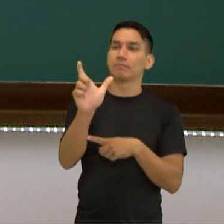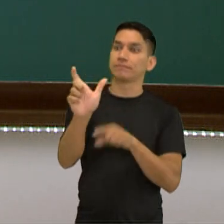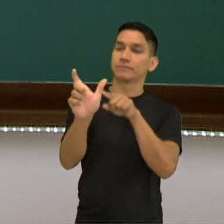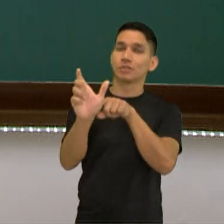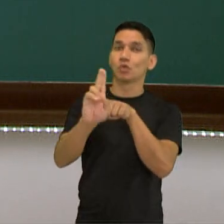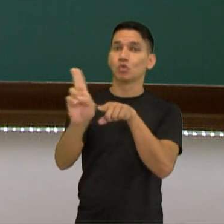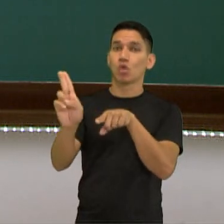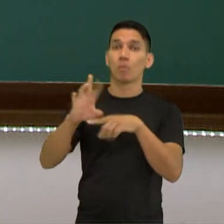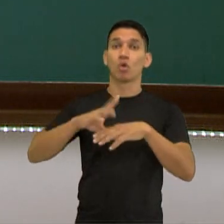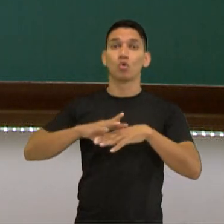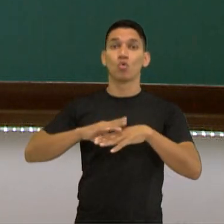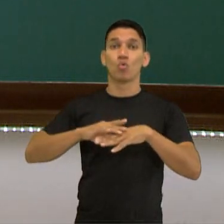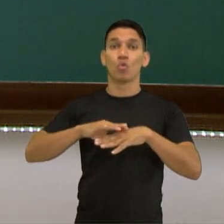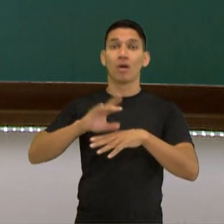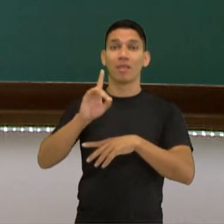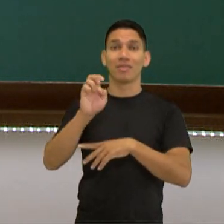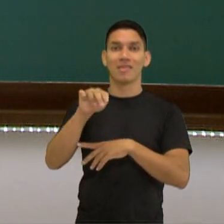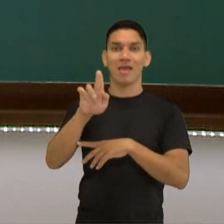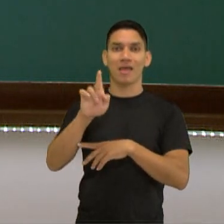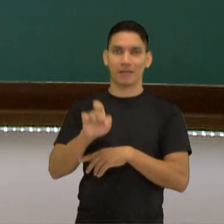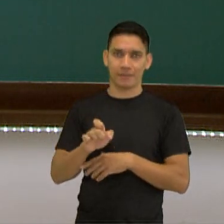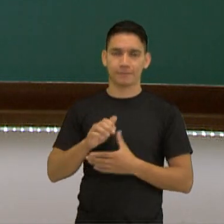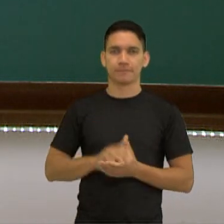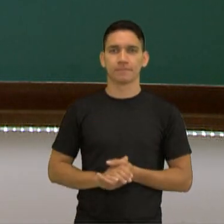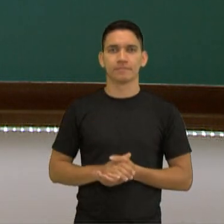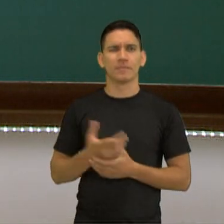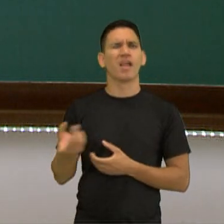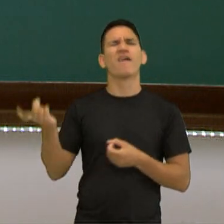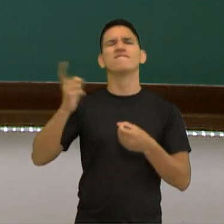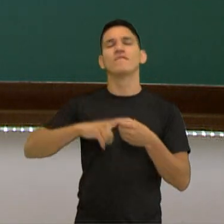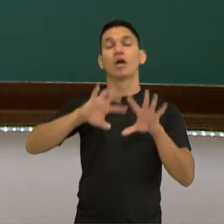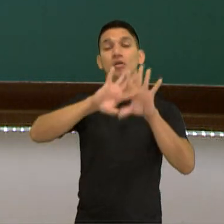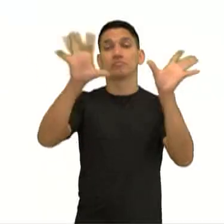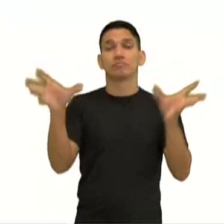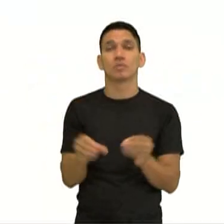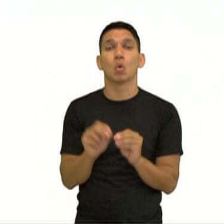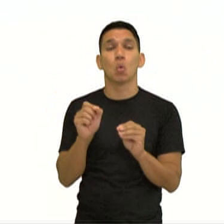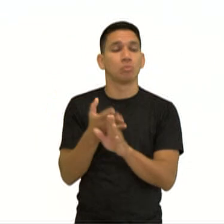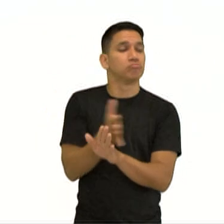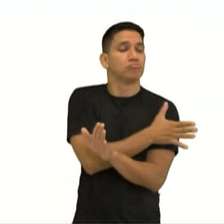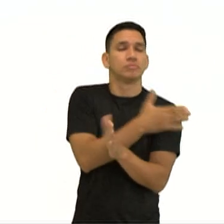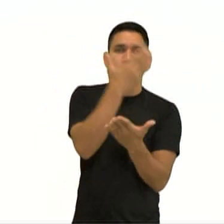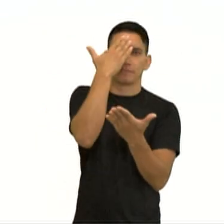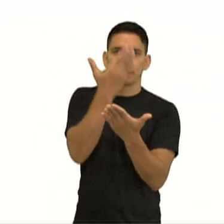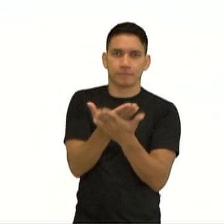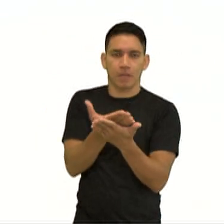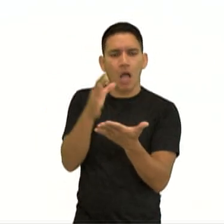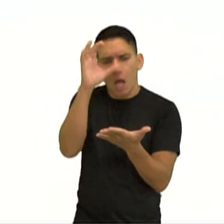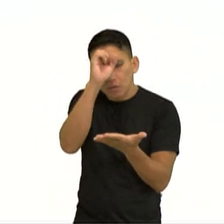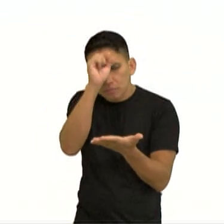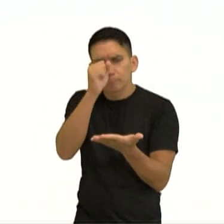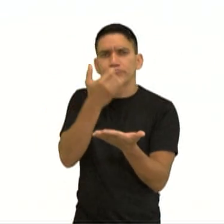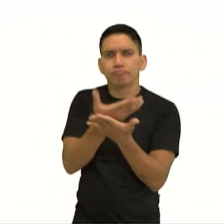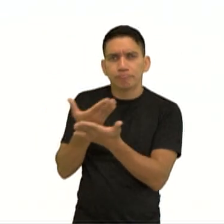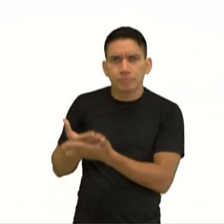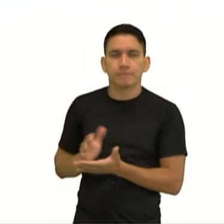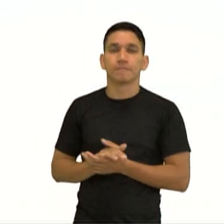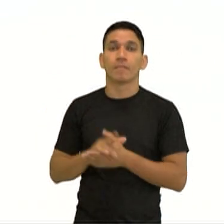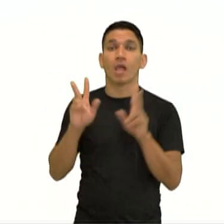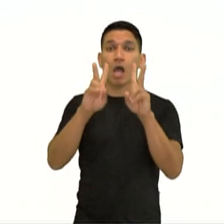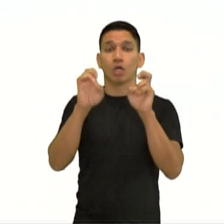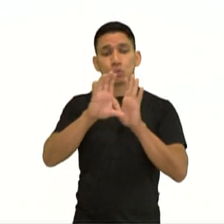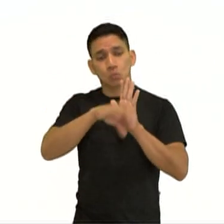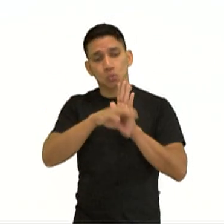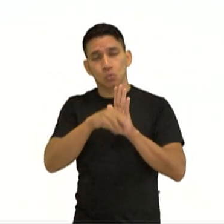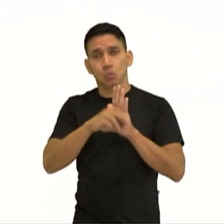doença que a gente está conversando. Vamos para a nossa retomada? O que vimos nessa aula? O conceito de virose, ou seja, doenças causadas por